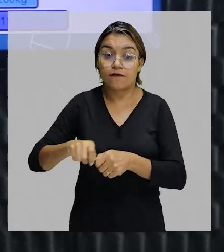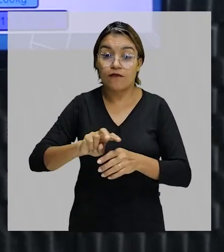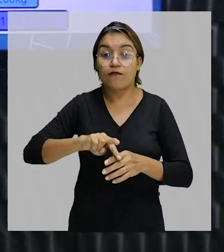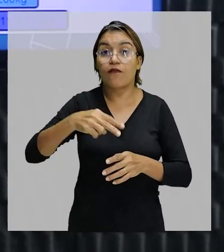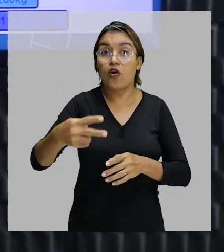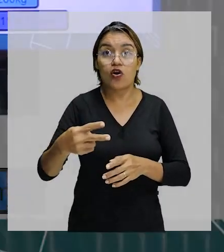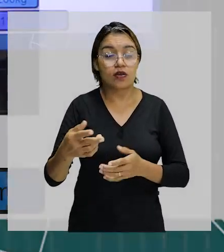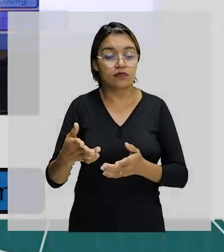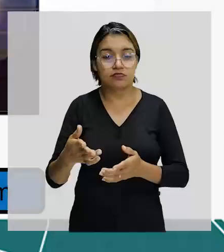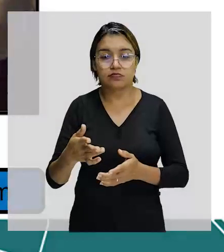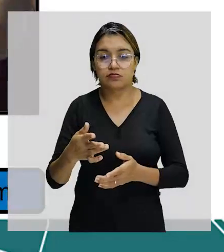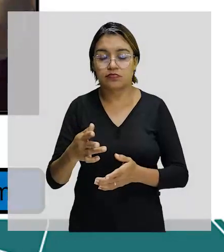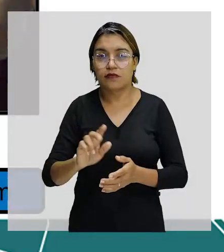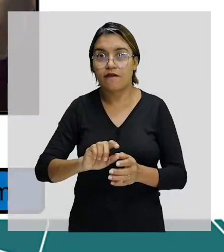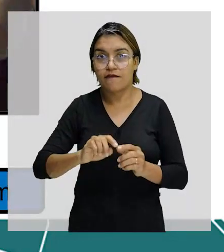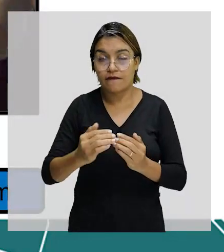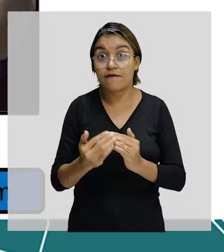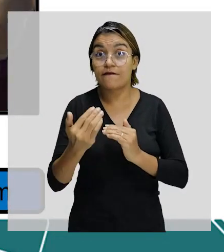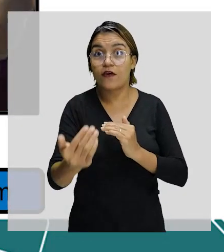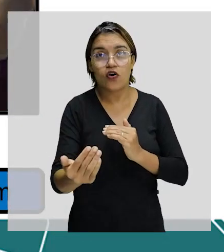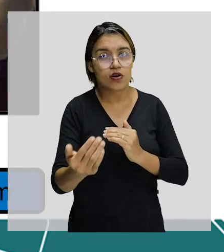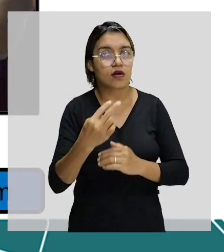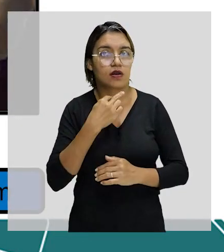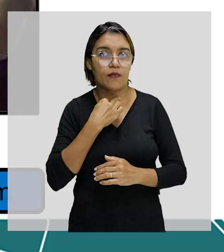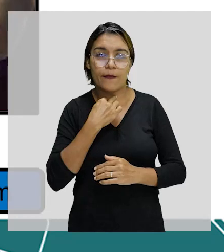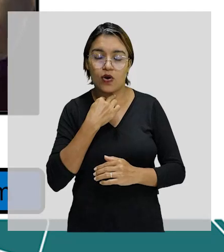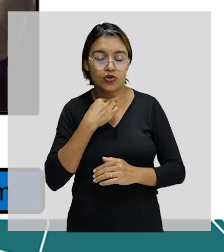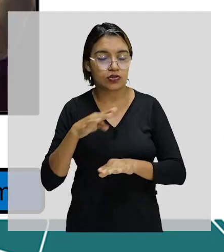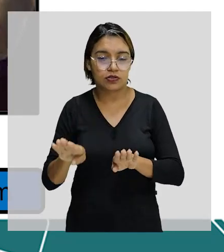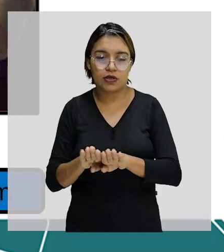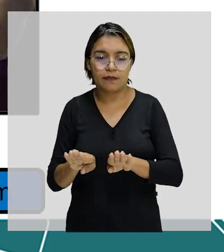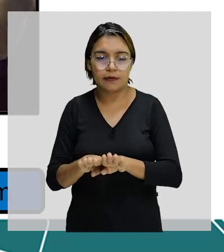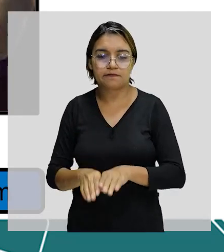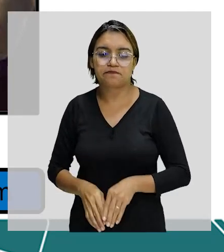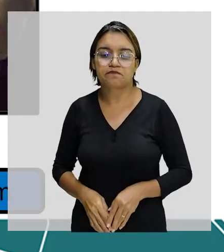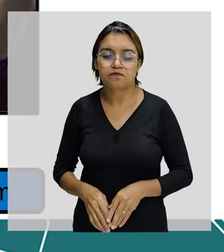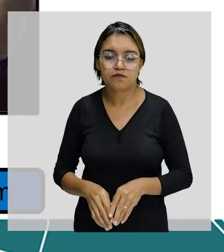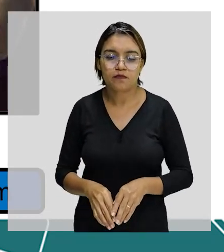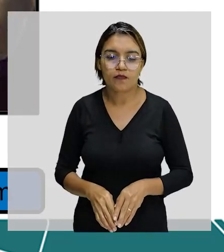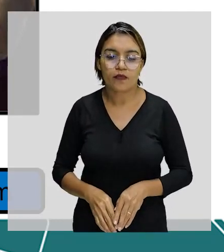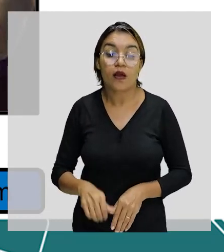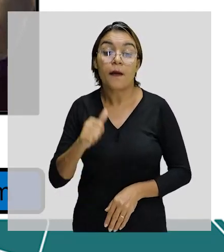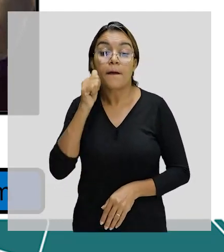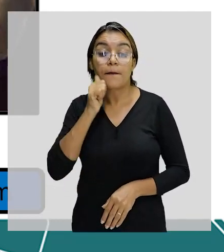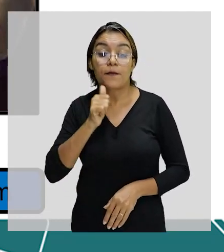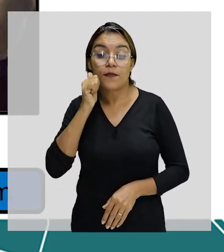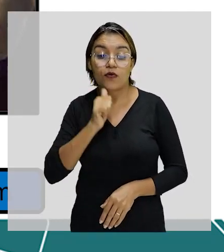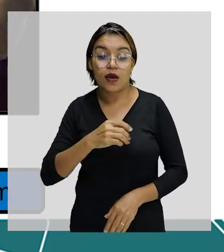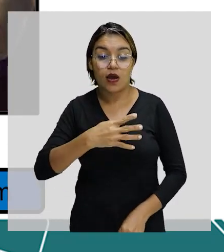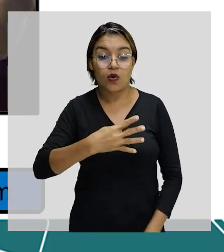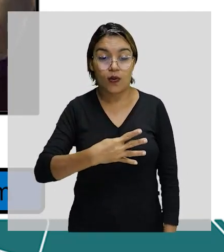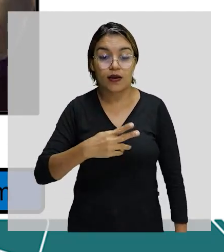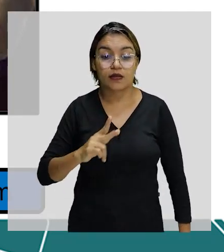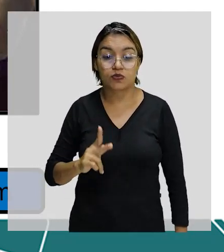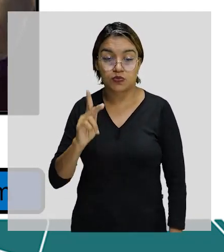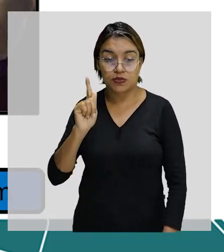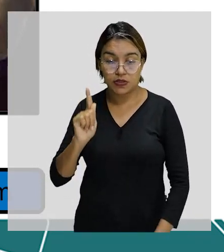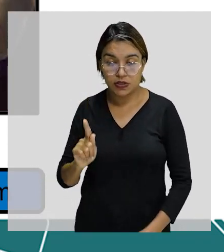validado. Aí nós temos aqui como regra, o peso da bola para a mulher tem 4 quilos. Para o homem, esse peso